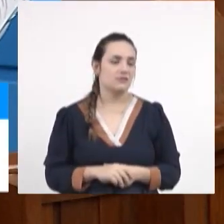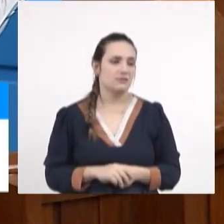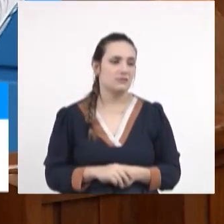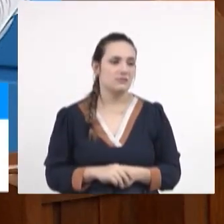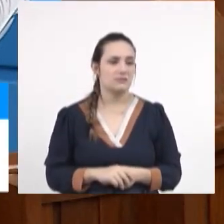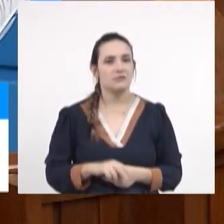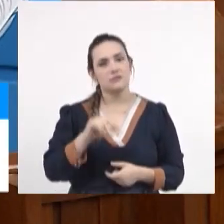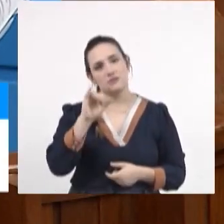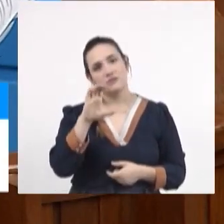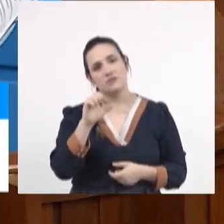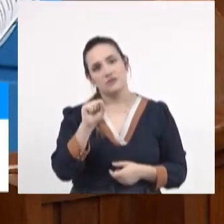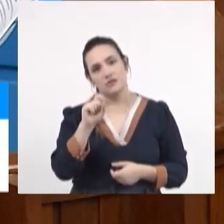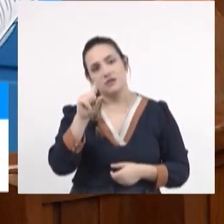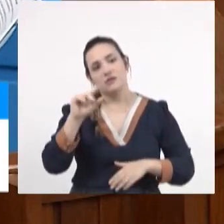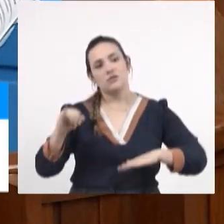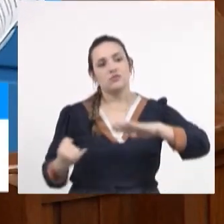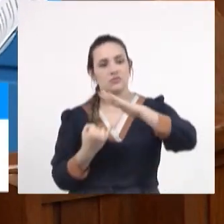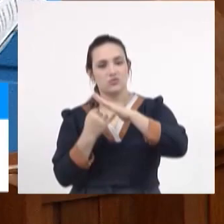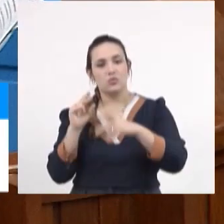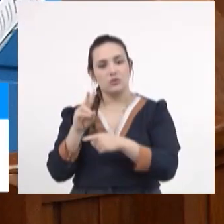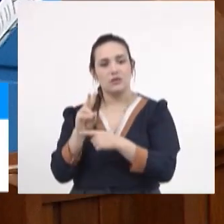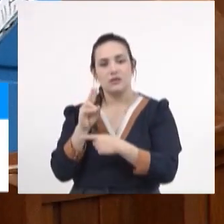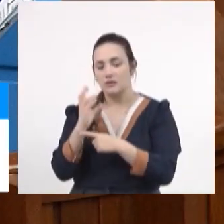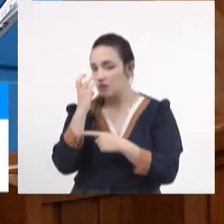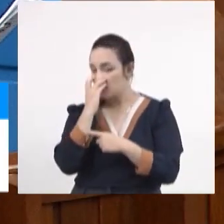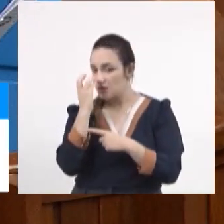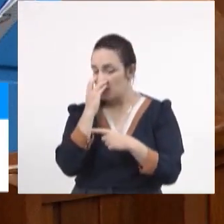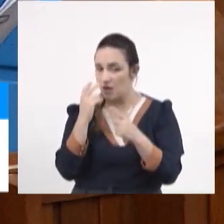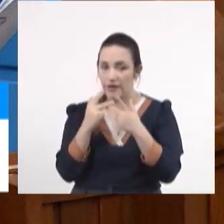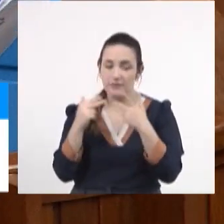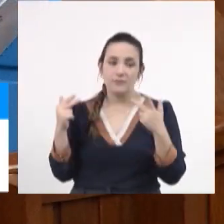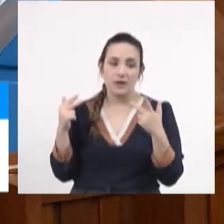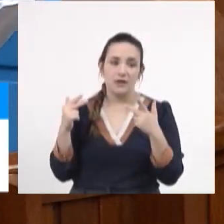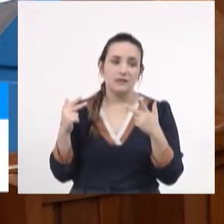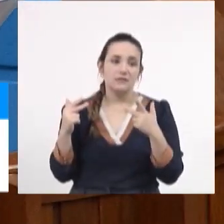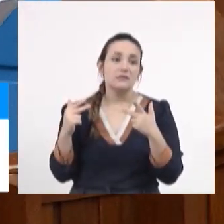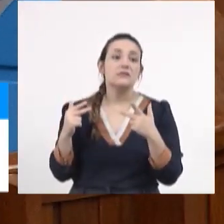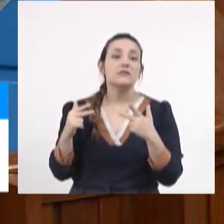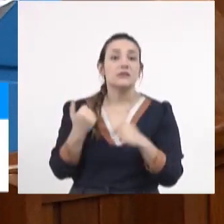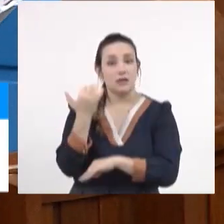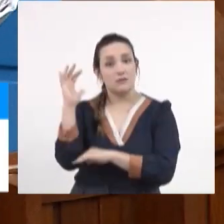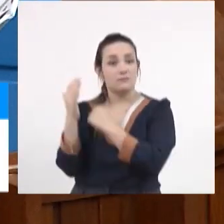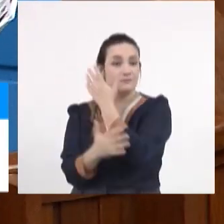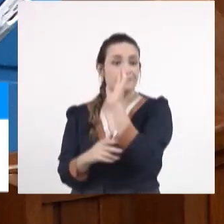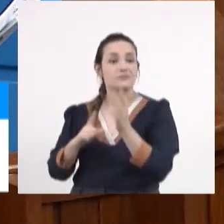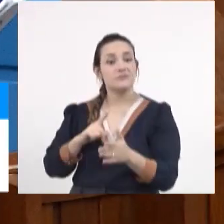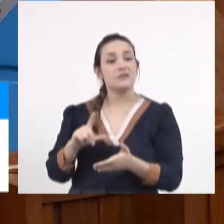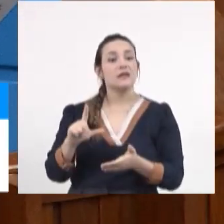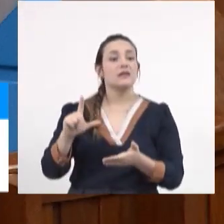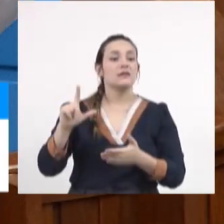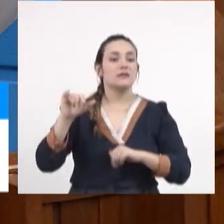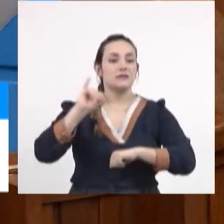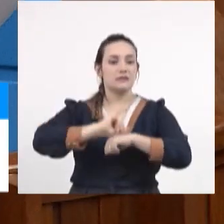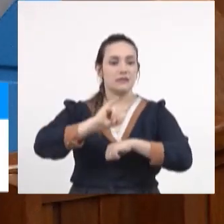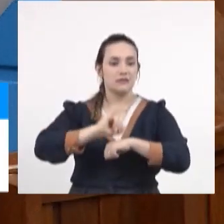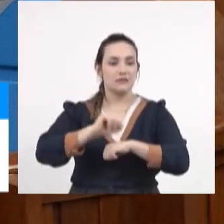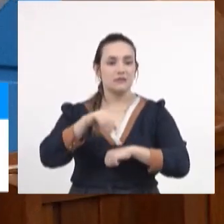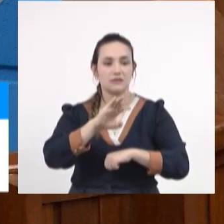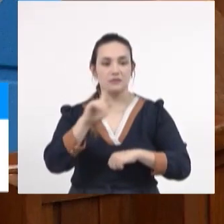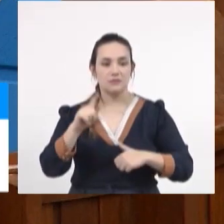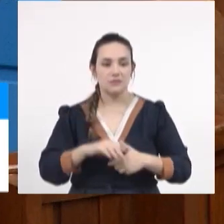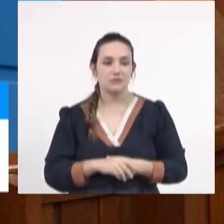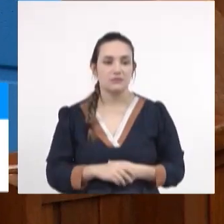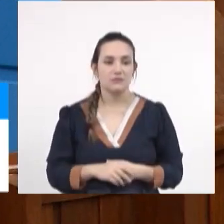O ICAS, Instituto de Conservação de Animais Silvestres, tem sede em Campo Grande e atua com o objetivo de